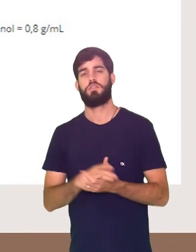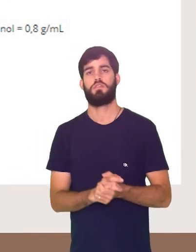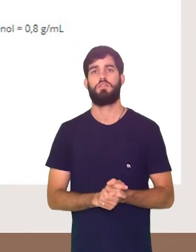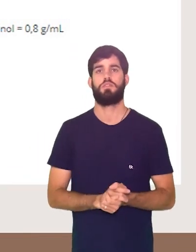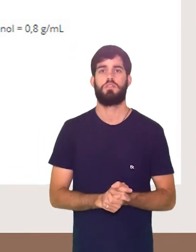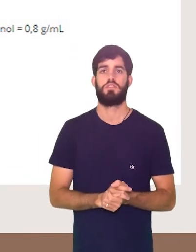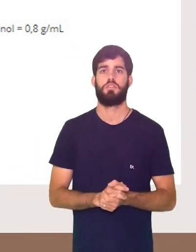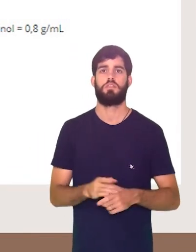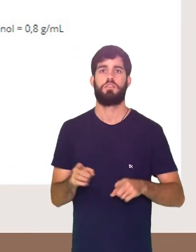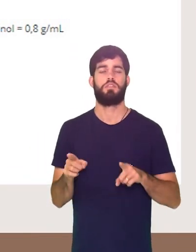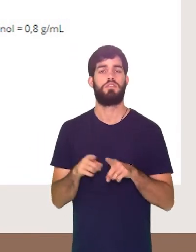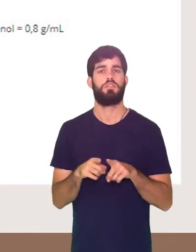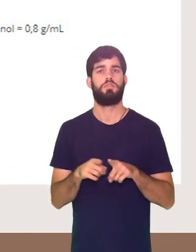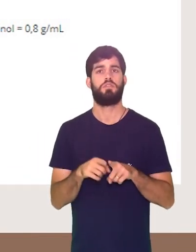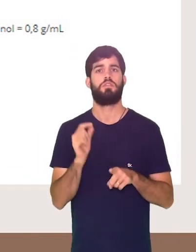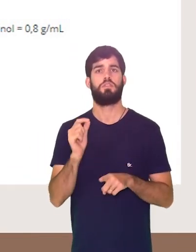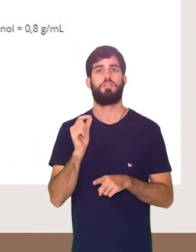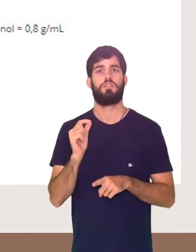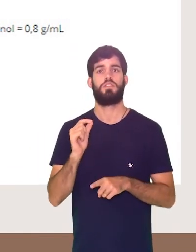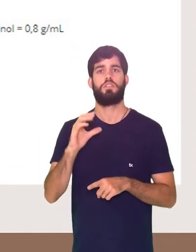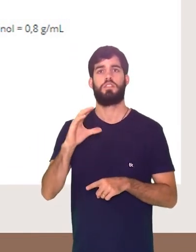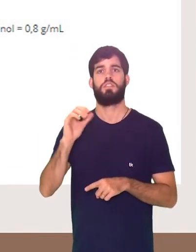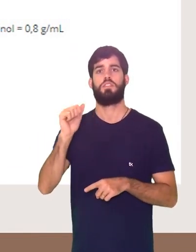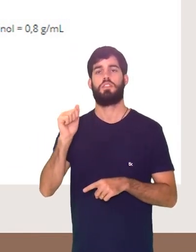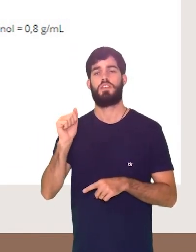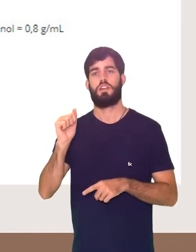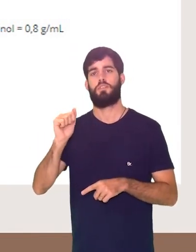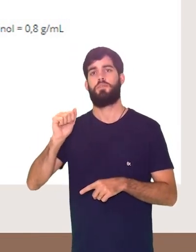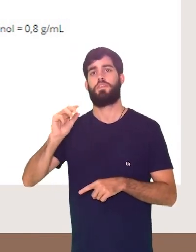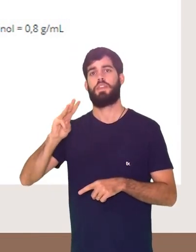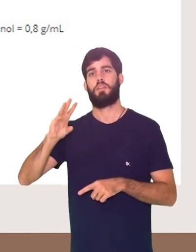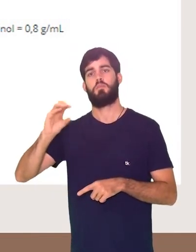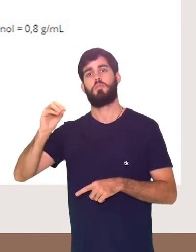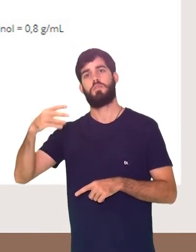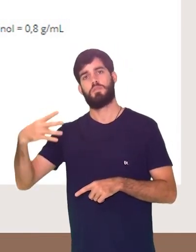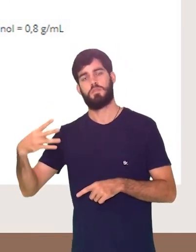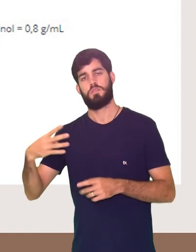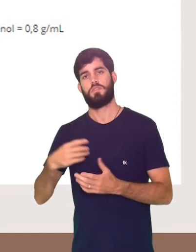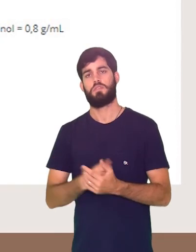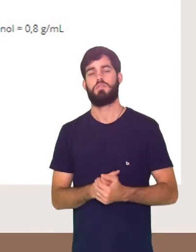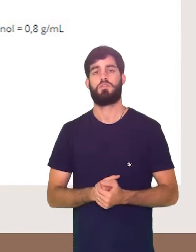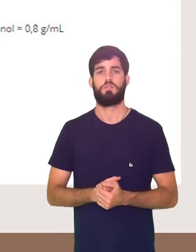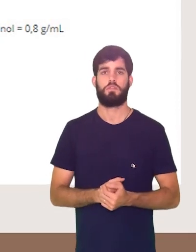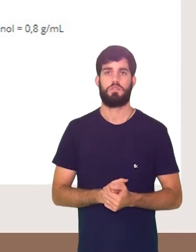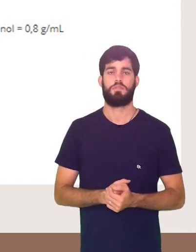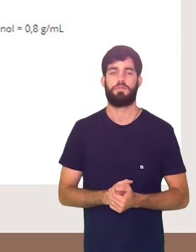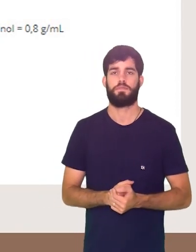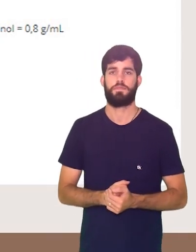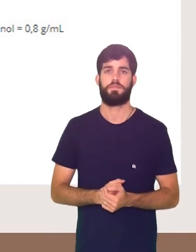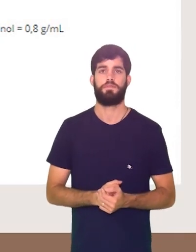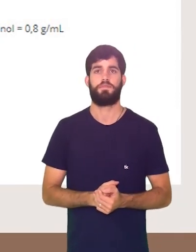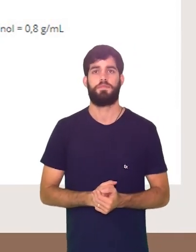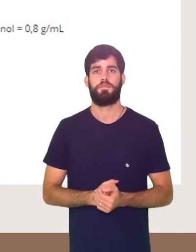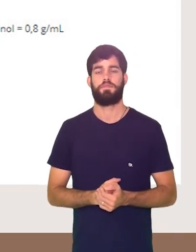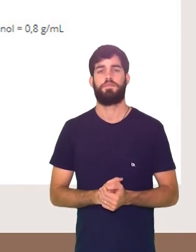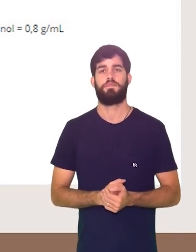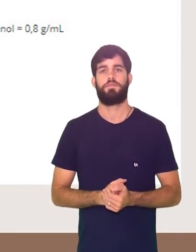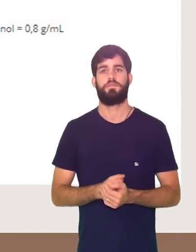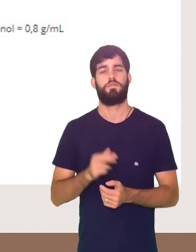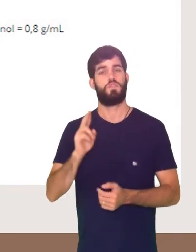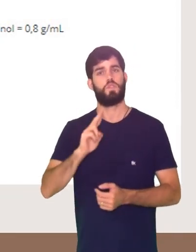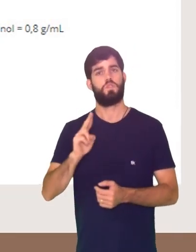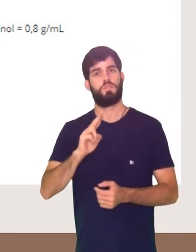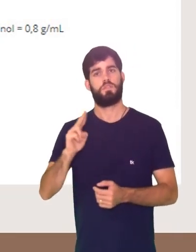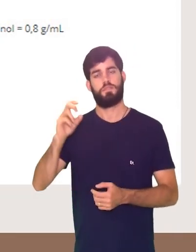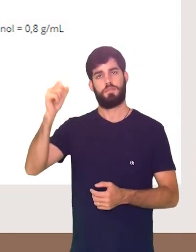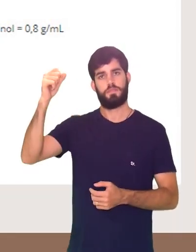e scheelita, que é o CaWO4, cálcio W, que é o tungstênio e o oxigênio. É usado em filamentos